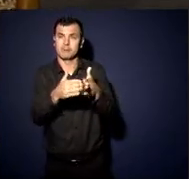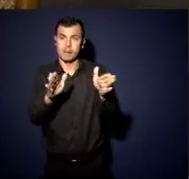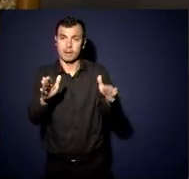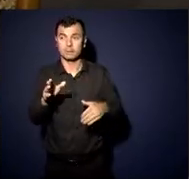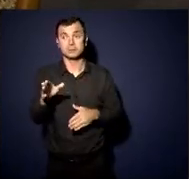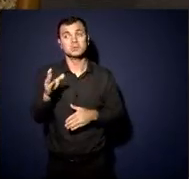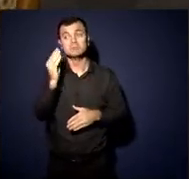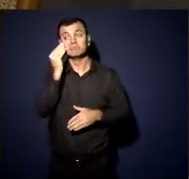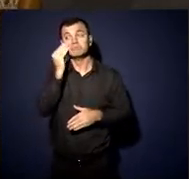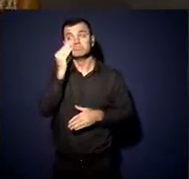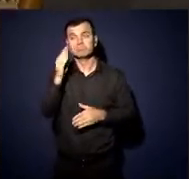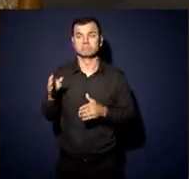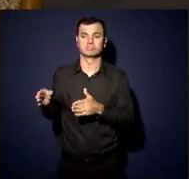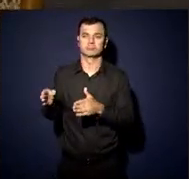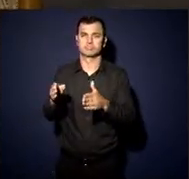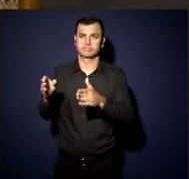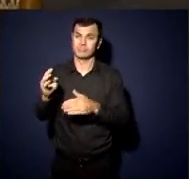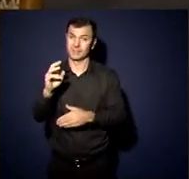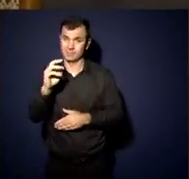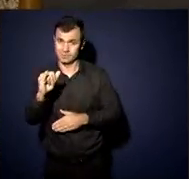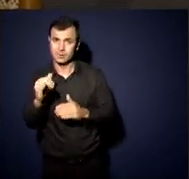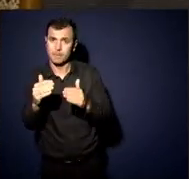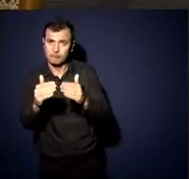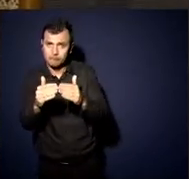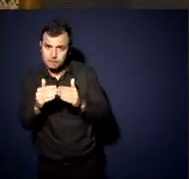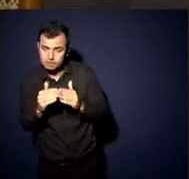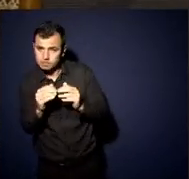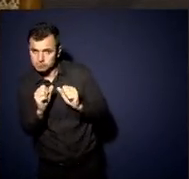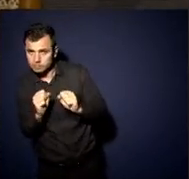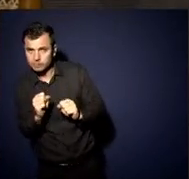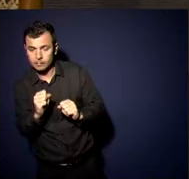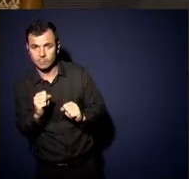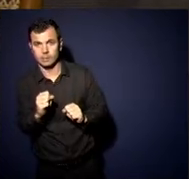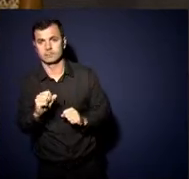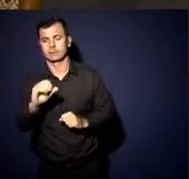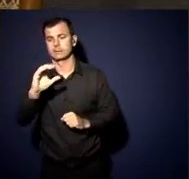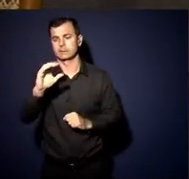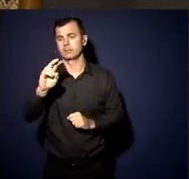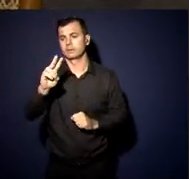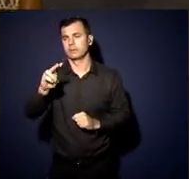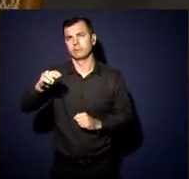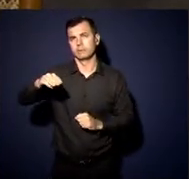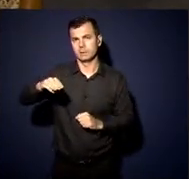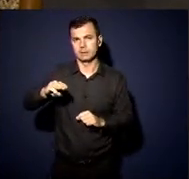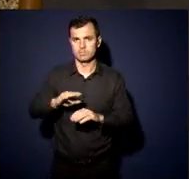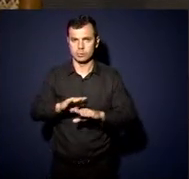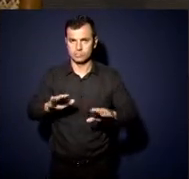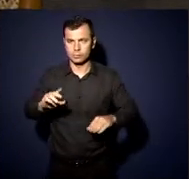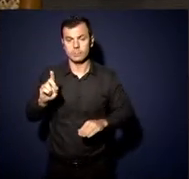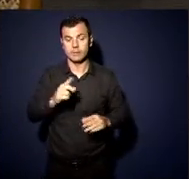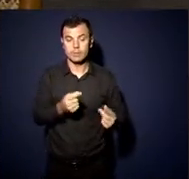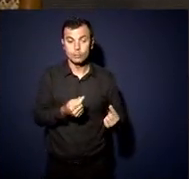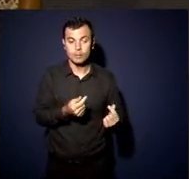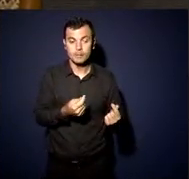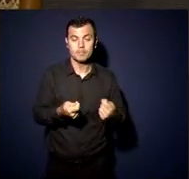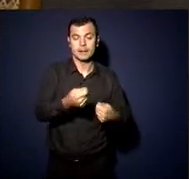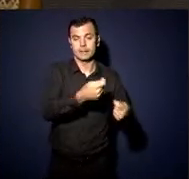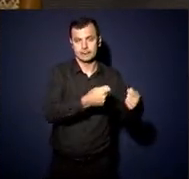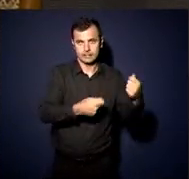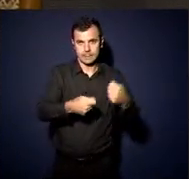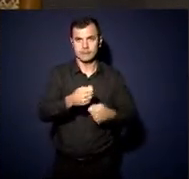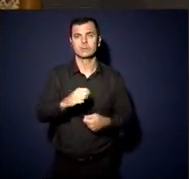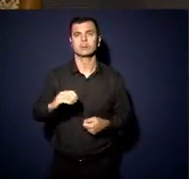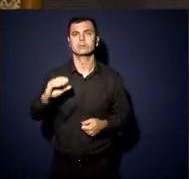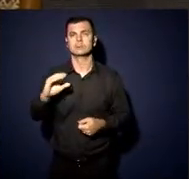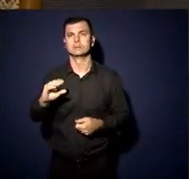se eu pudesse fazer um pedido aqui eu queria fazer um pedido que é maior do que a cvm é um que é do Mercado de Capitais a cvm